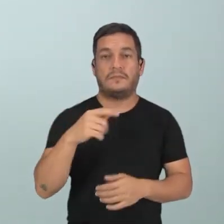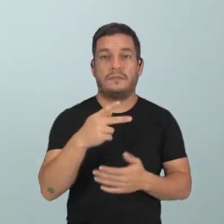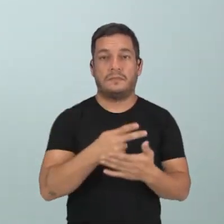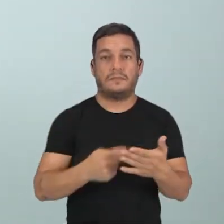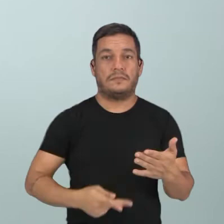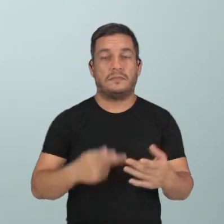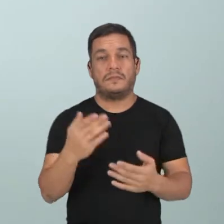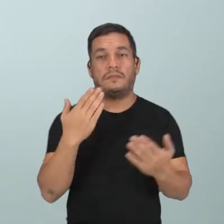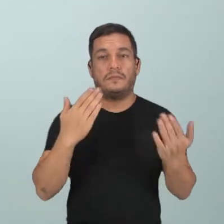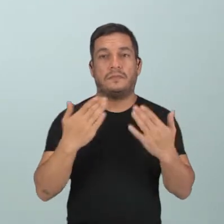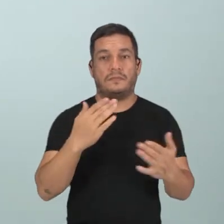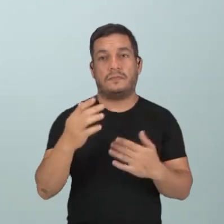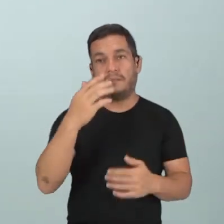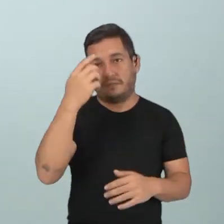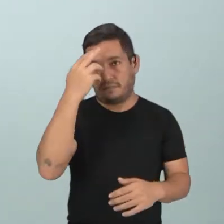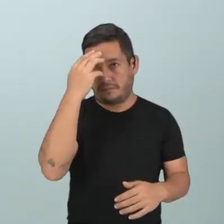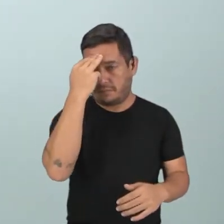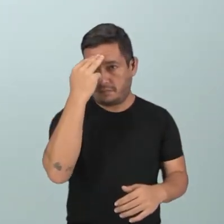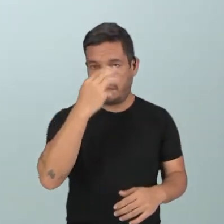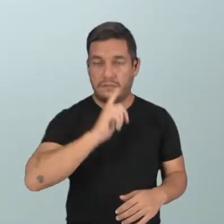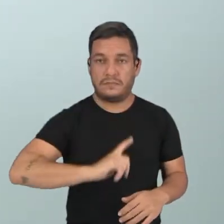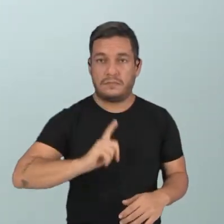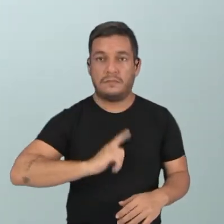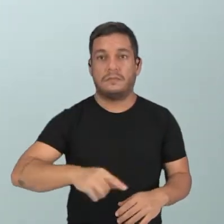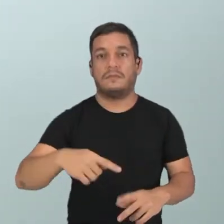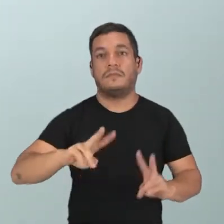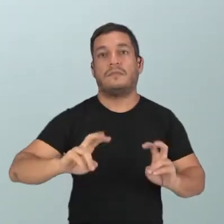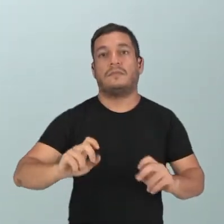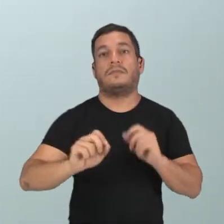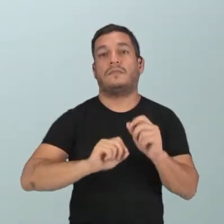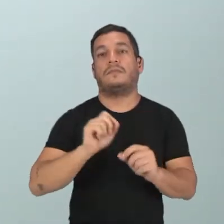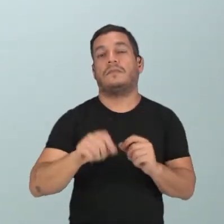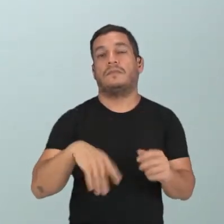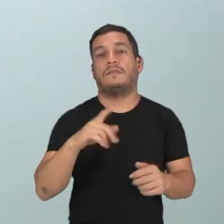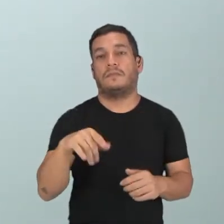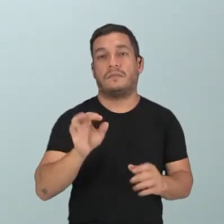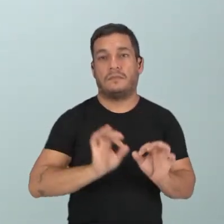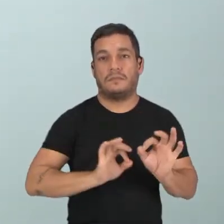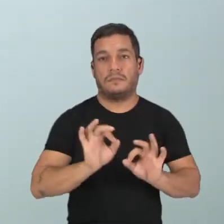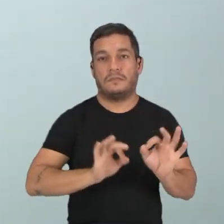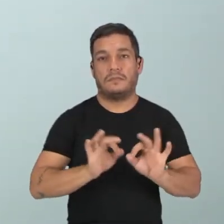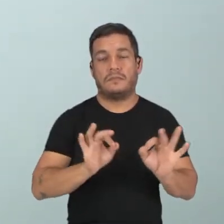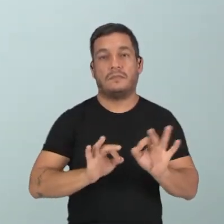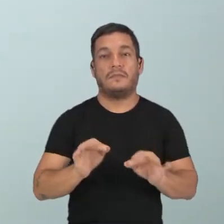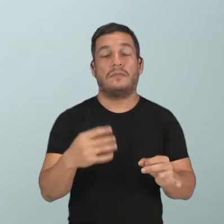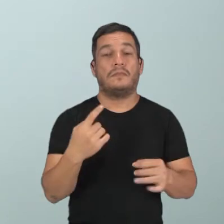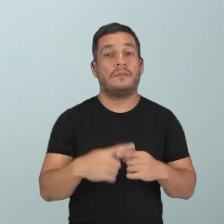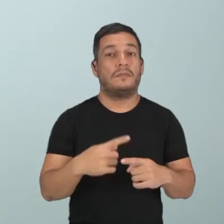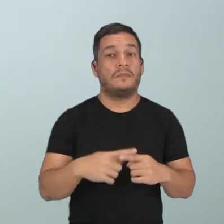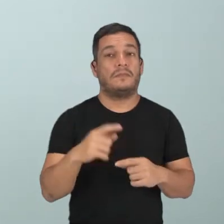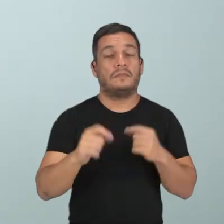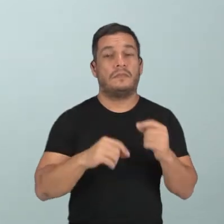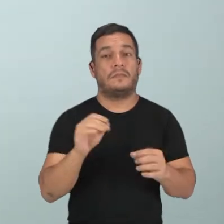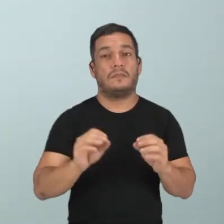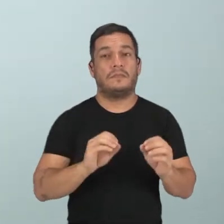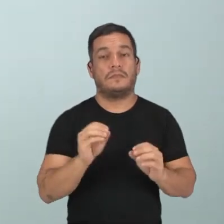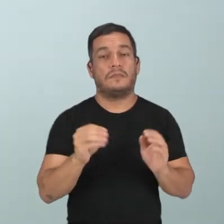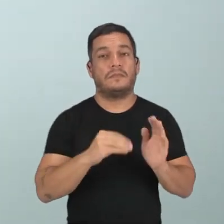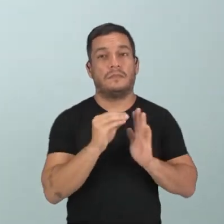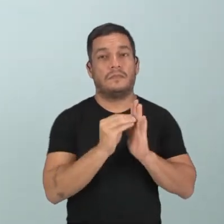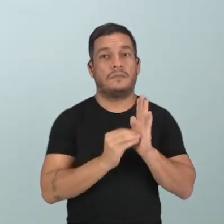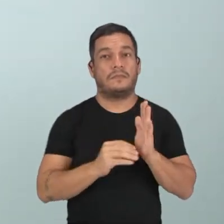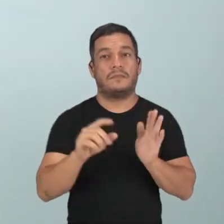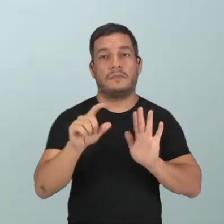que o poema comparada a memória literária você percebe justamente pela sua estrutura por ser constituído de